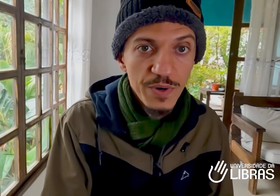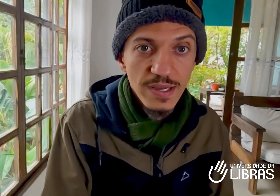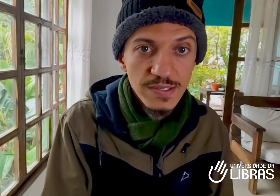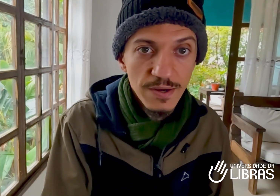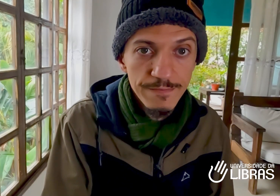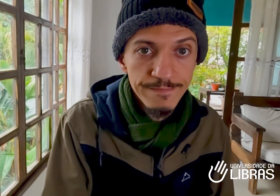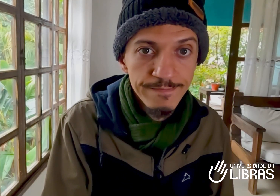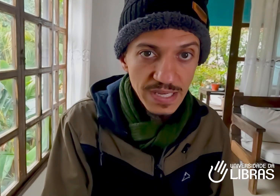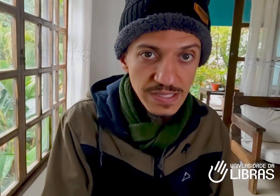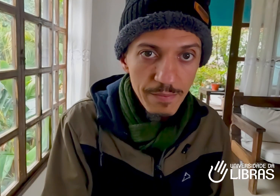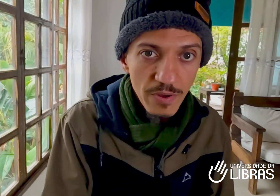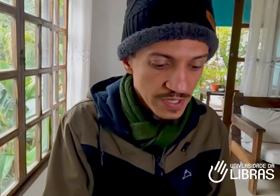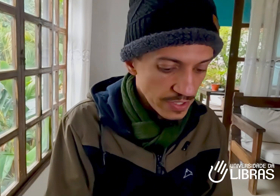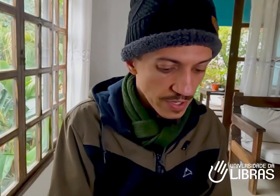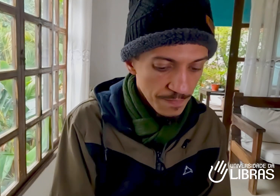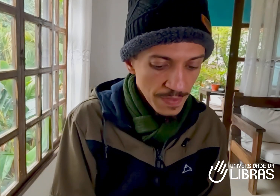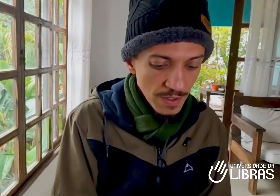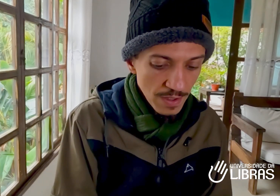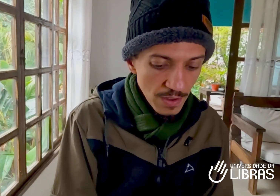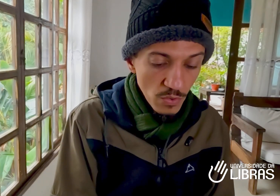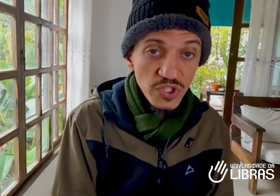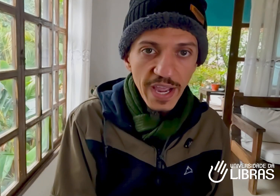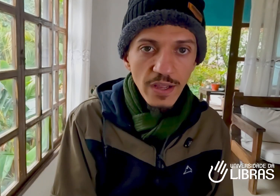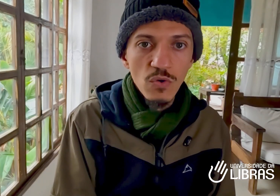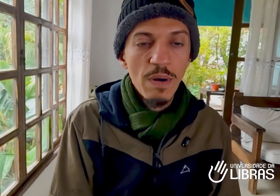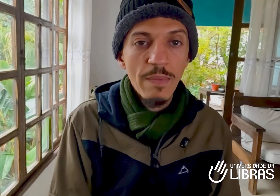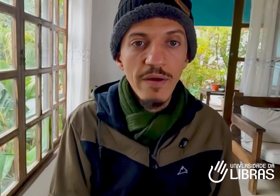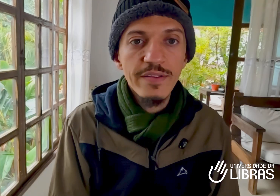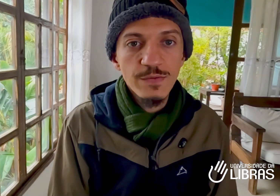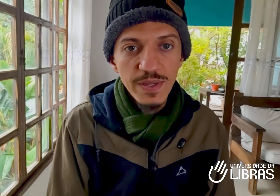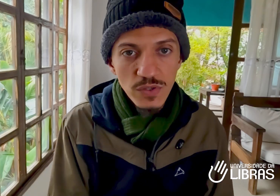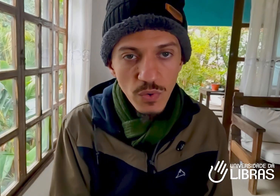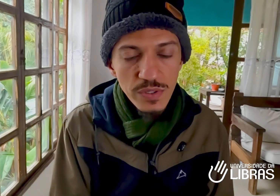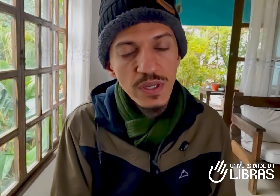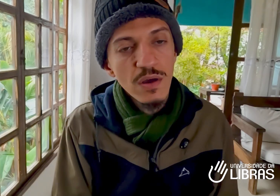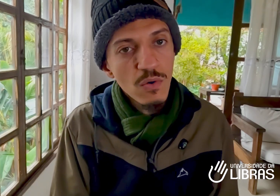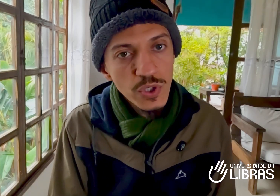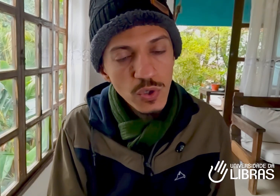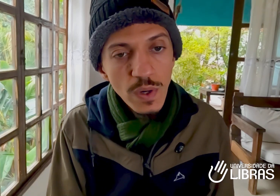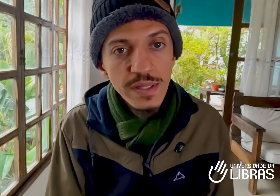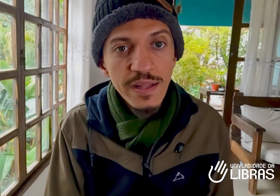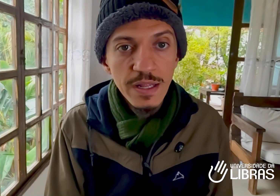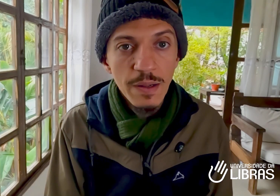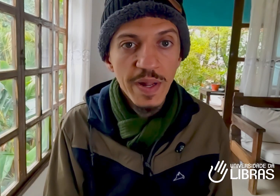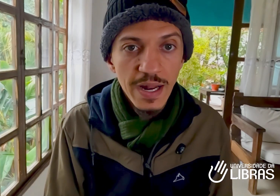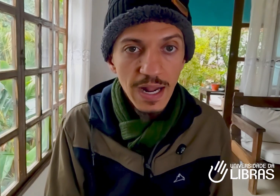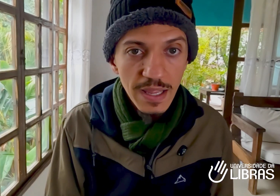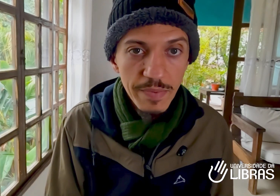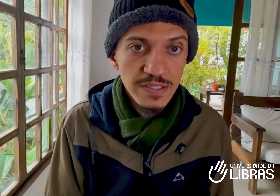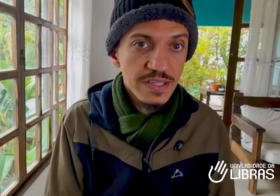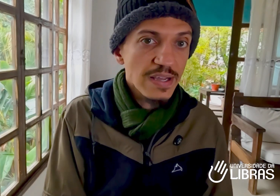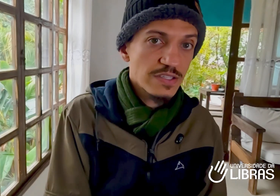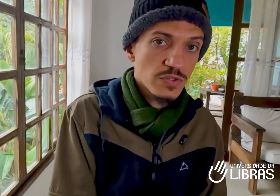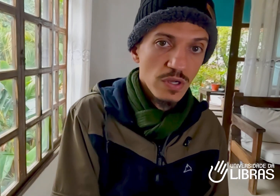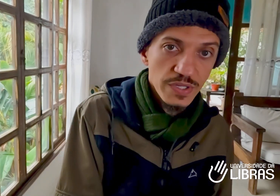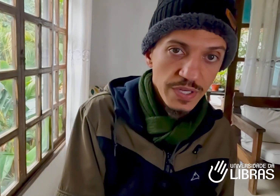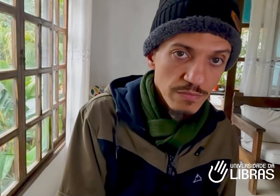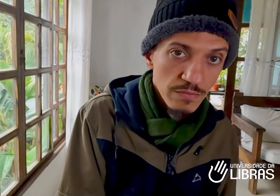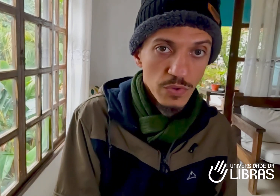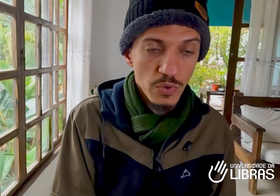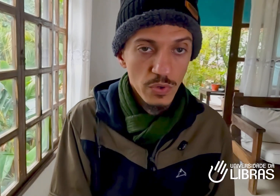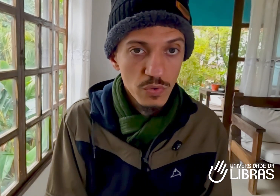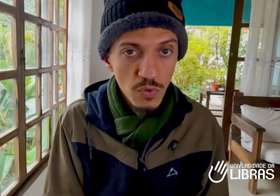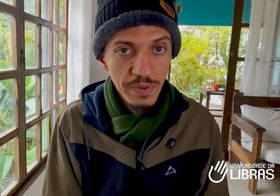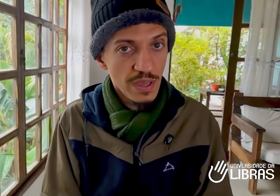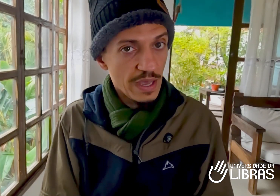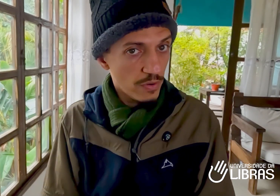a comunicação? Percebe? Ou seja, o jeito como a maioria das pessoas continua tentando aprender a Libras, quer seja sozinho,